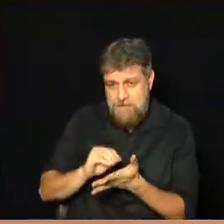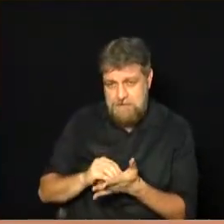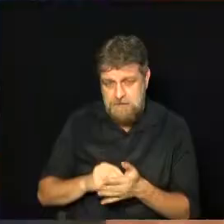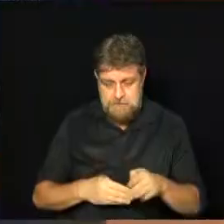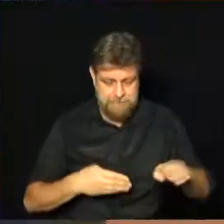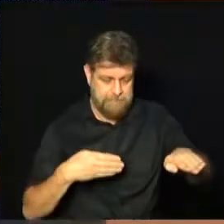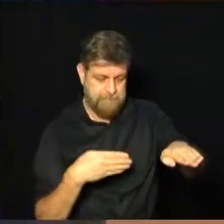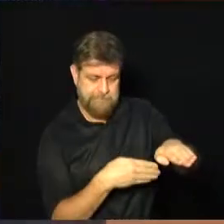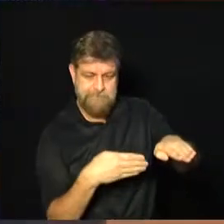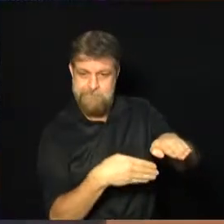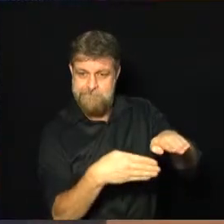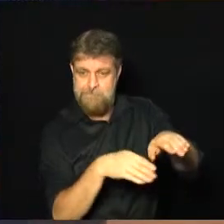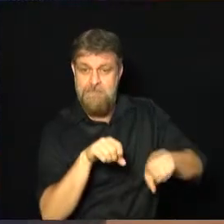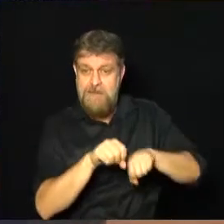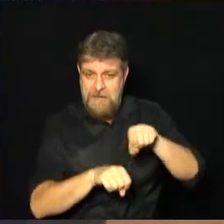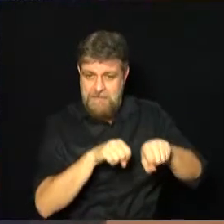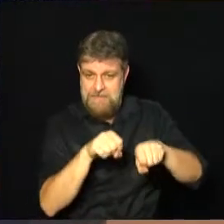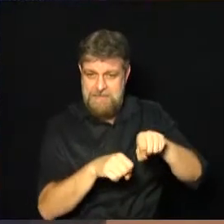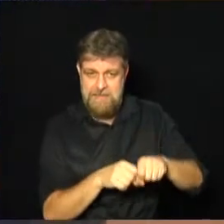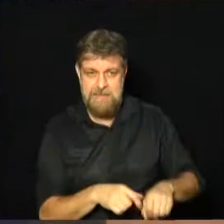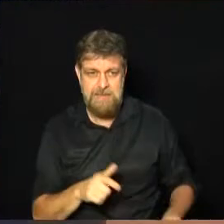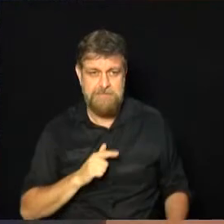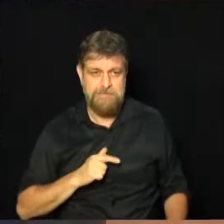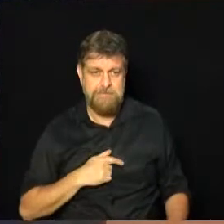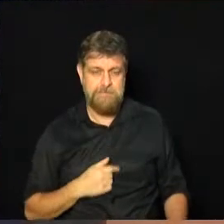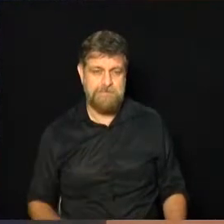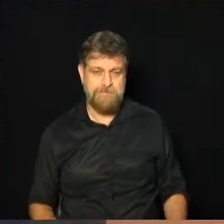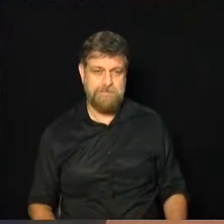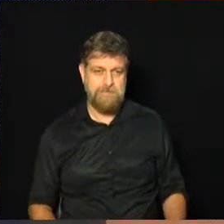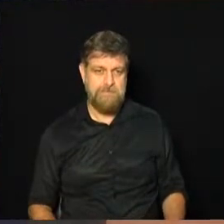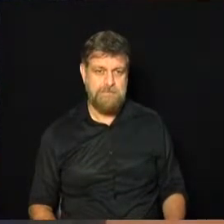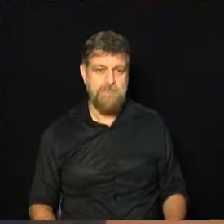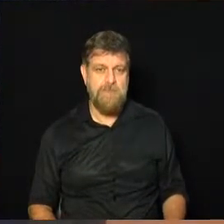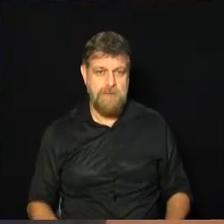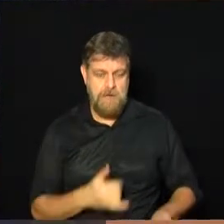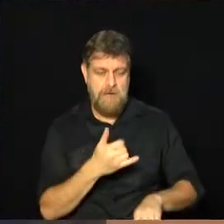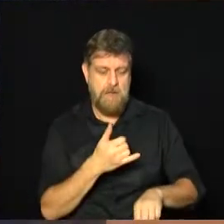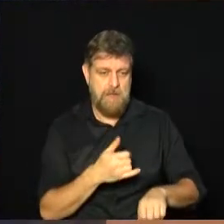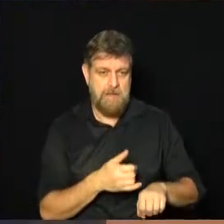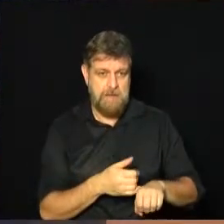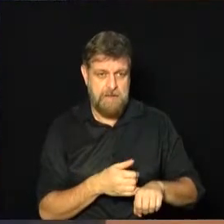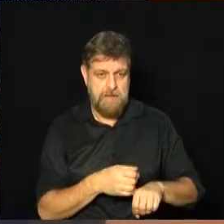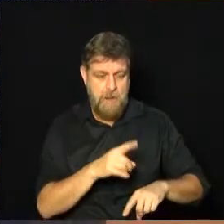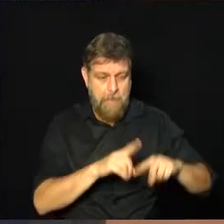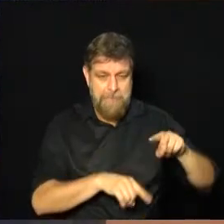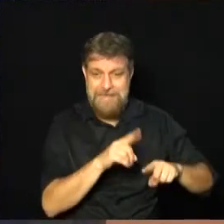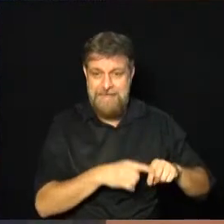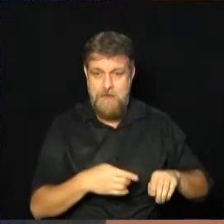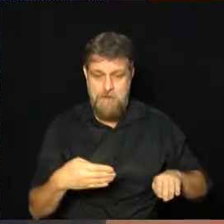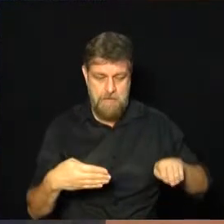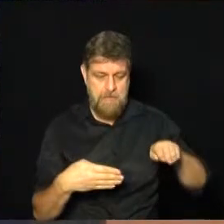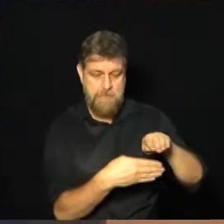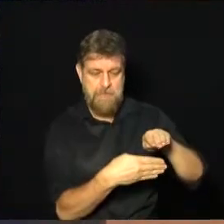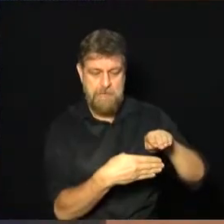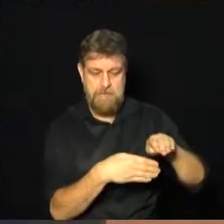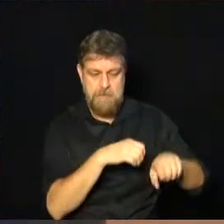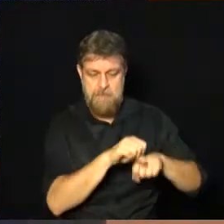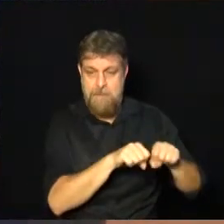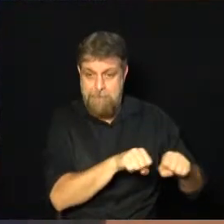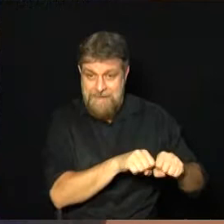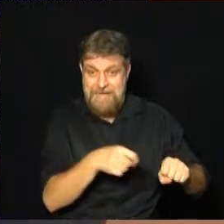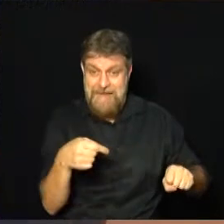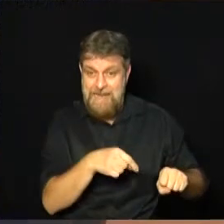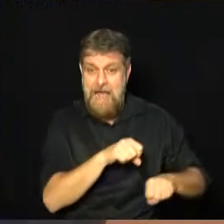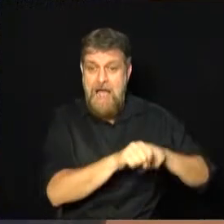espaço, mas falta concluir. Concluir é colocar aquele aparato para a pessoa poder prender a sua bicicleta. E